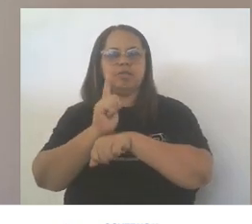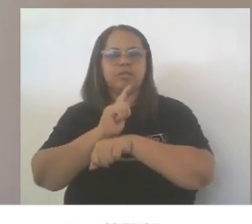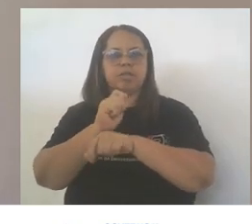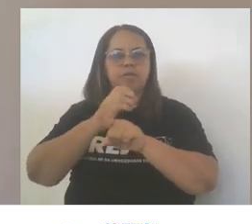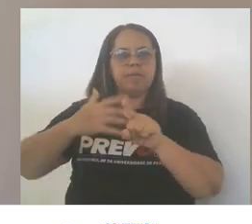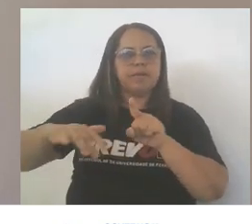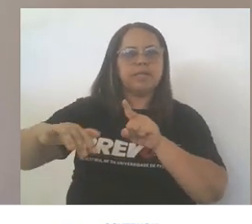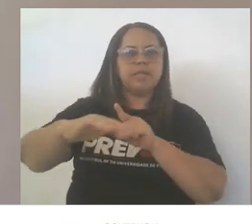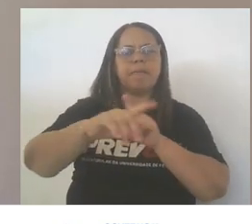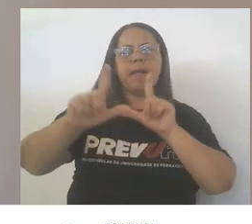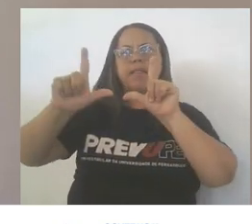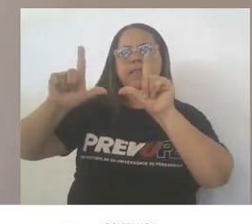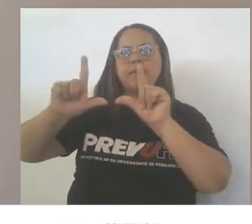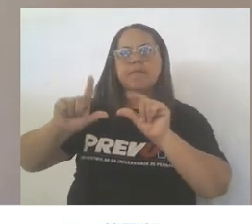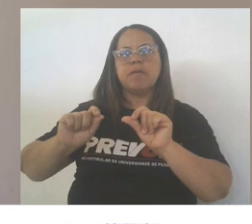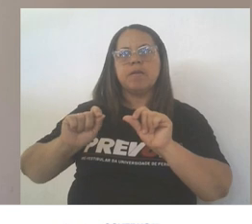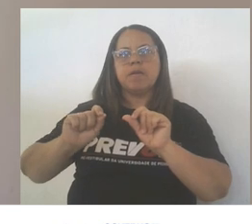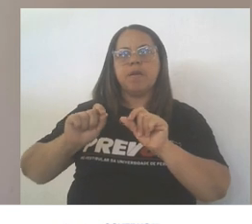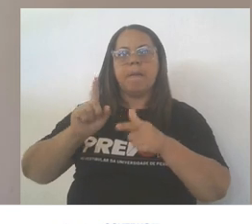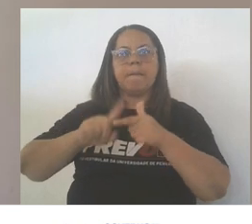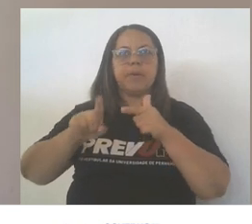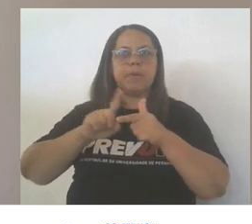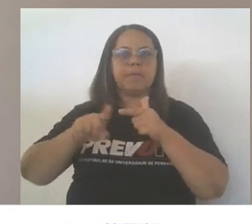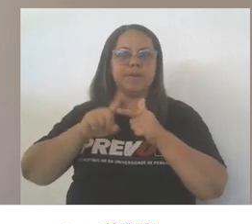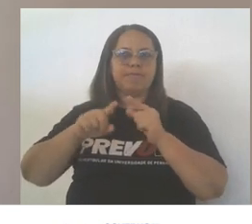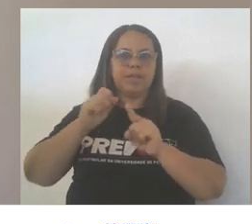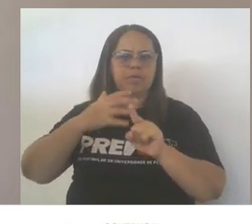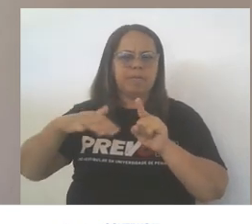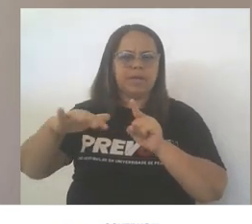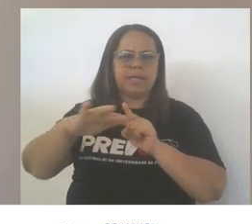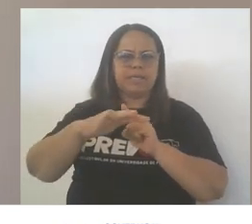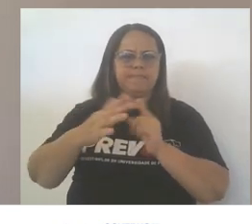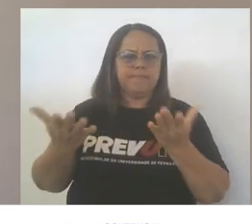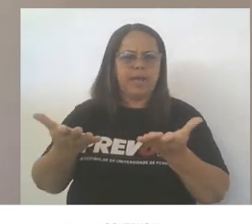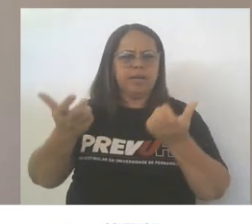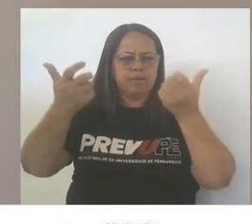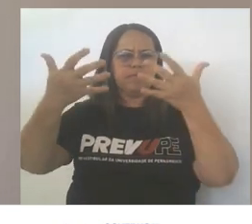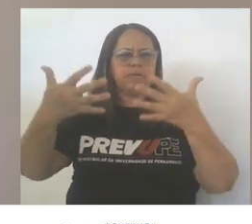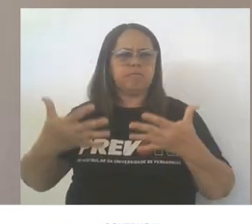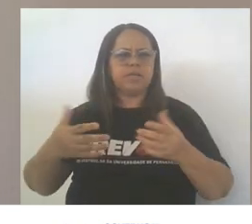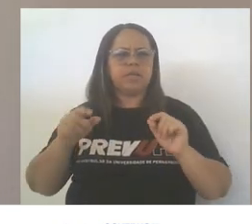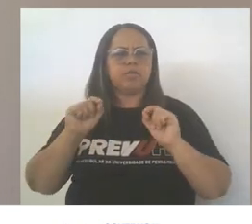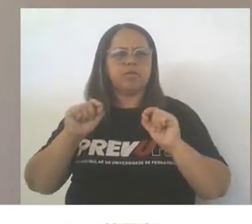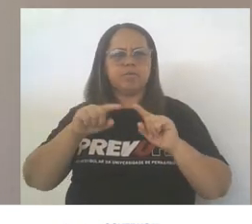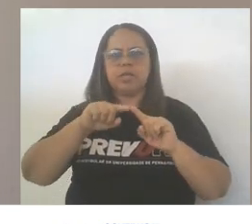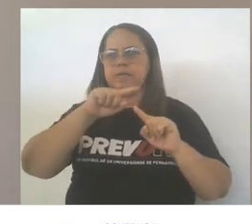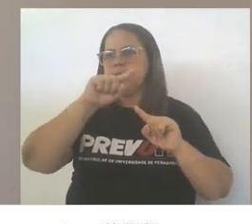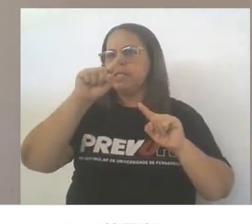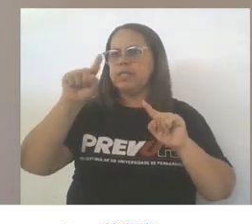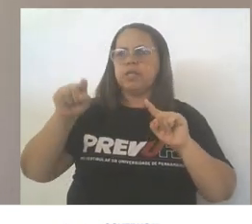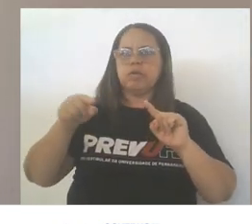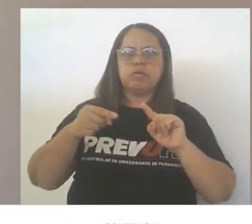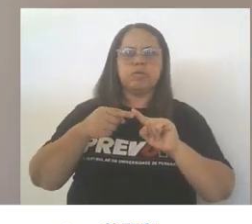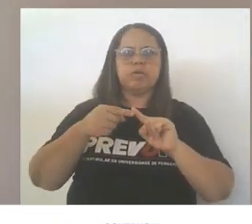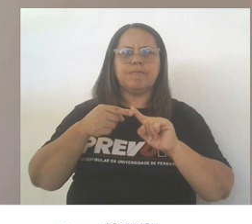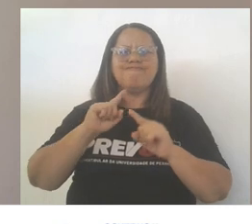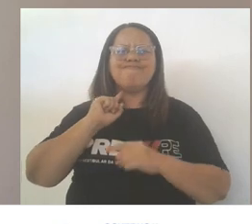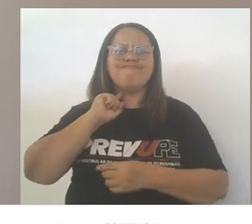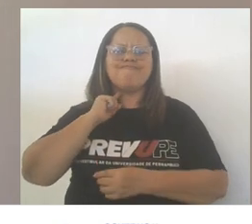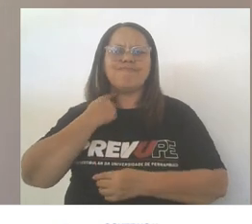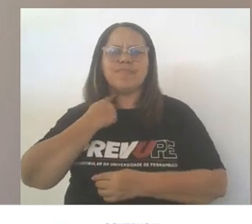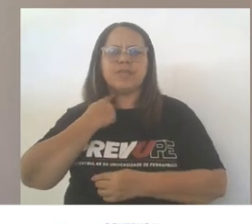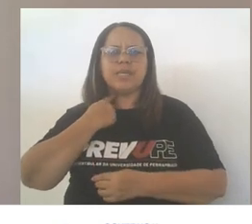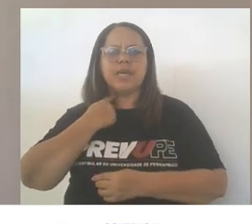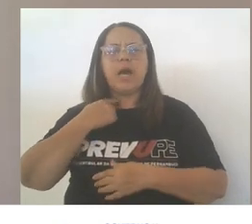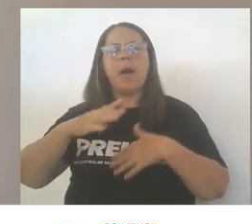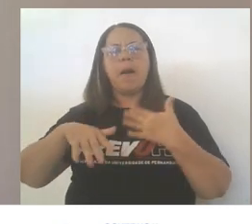visam minimizar seu impacto ambiental. Vamos falar um pouco sobre o ciclo de poluentes. O ciclo de poluentes